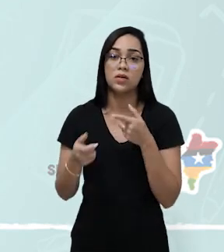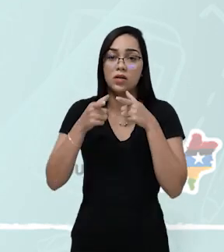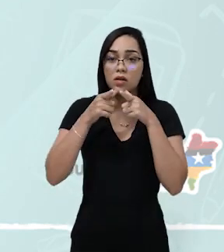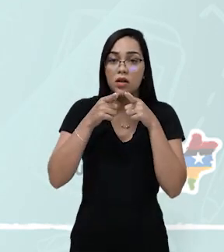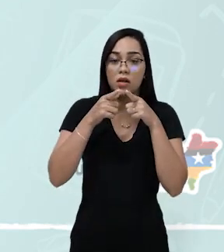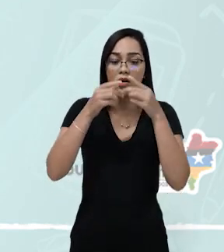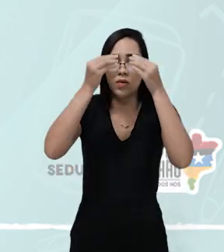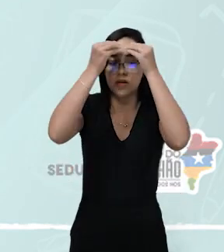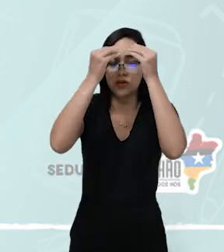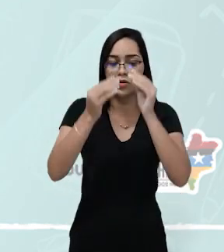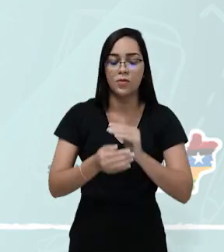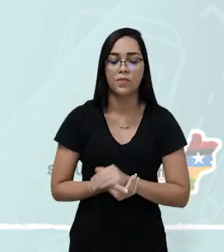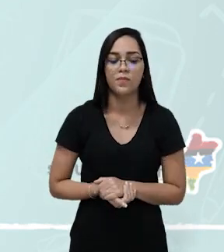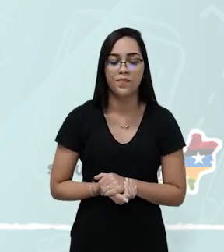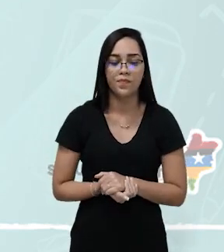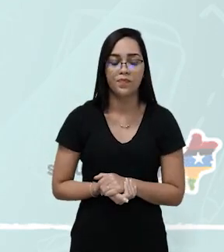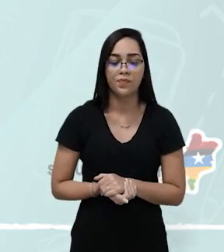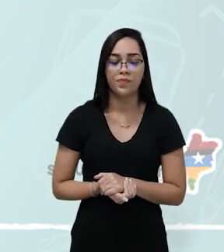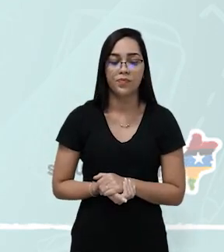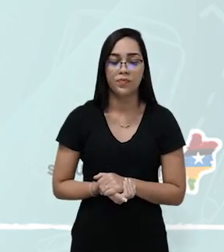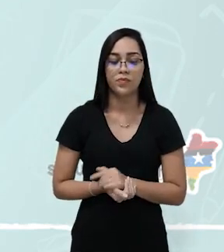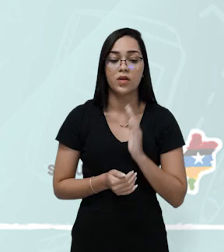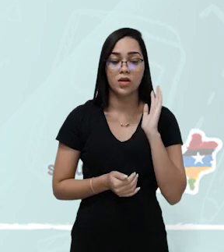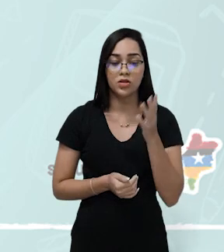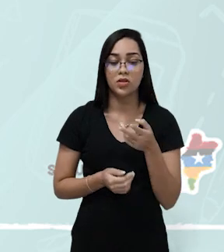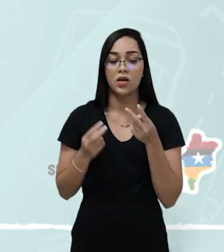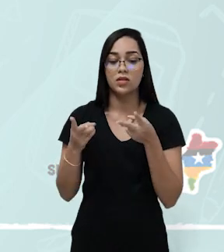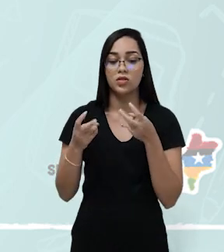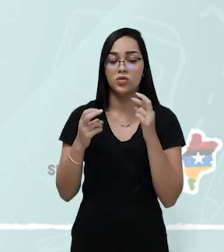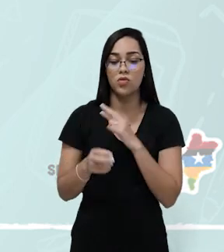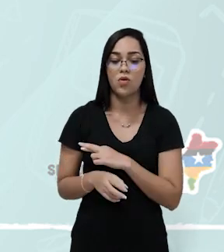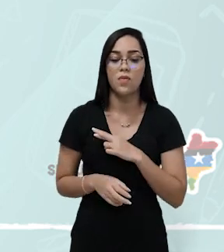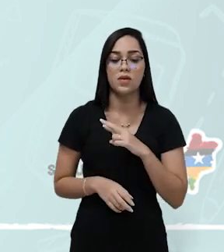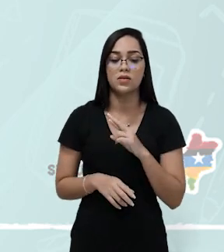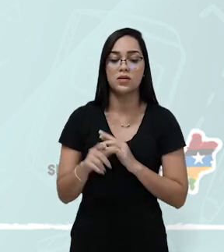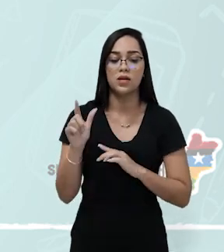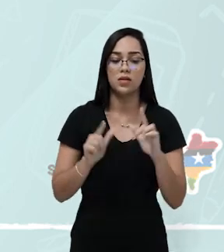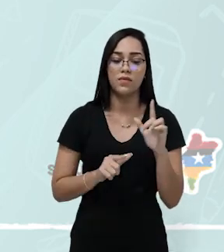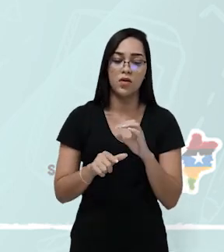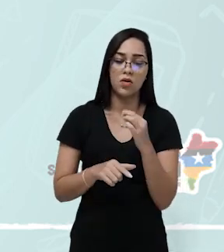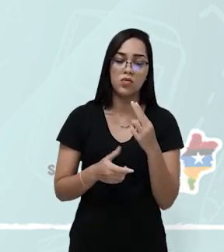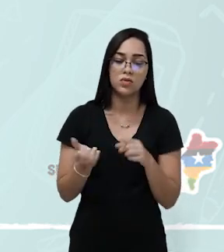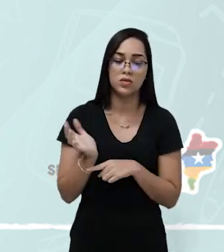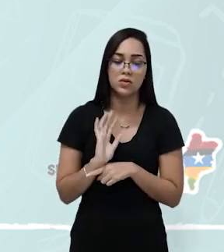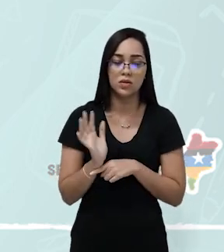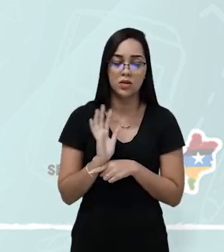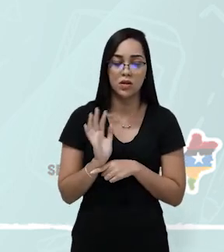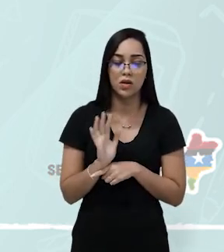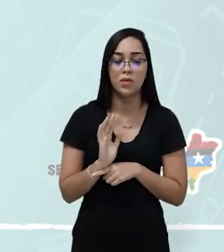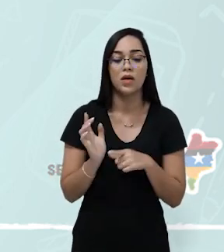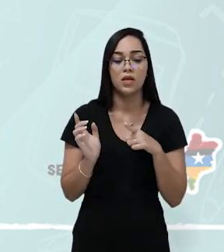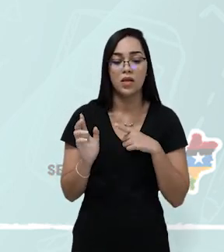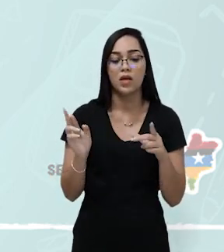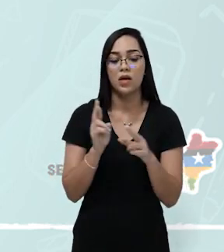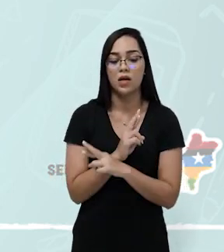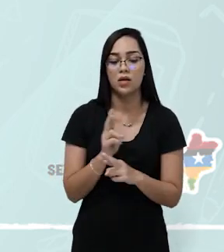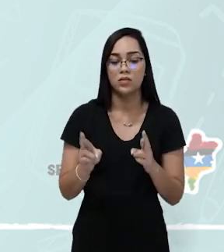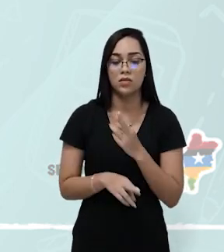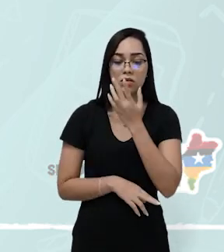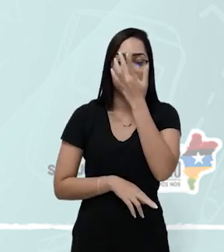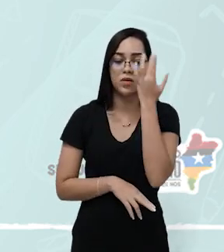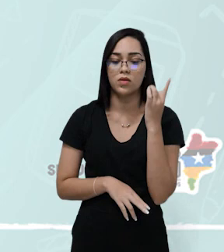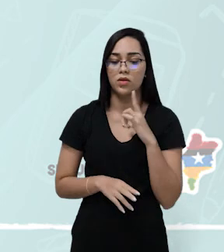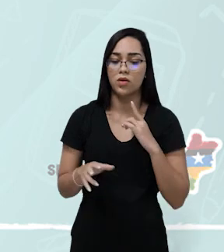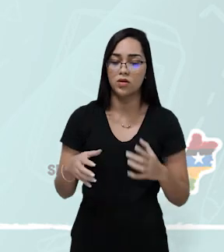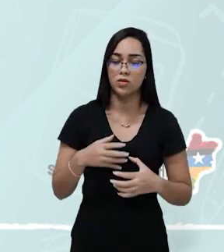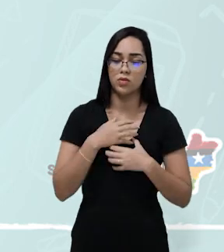tá? Então, assim, todo mundo já assistiu um romance na TV ou no cinema. Mas apesar da relação que as